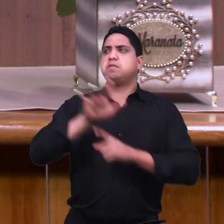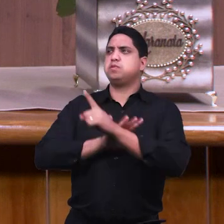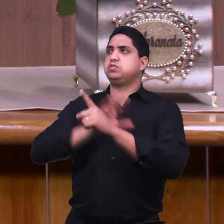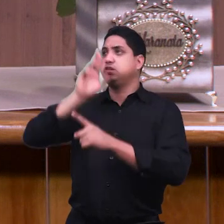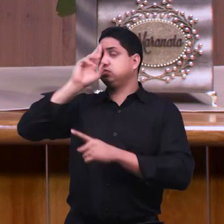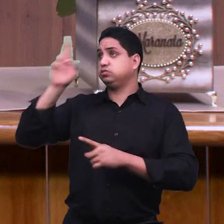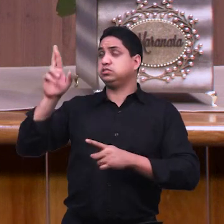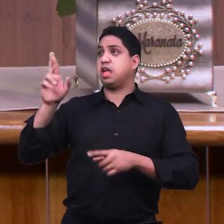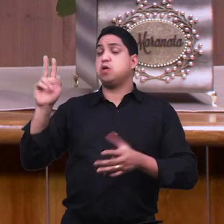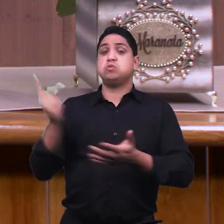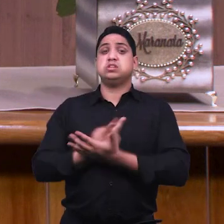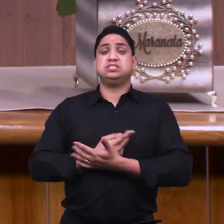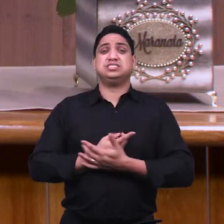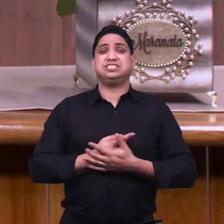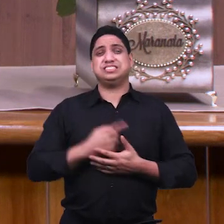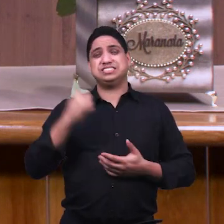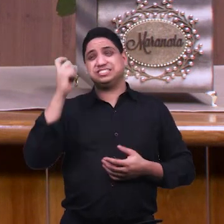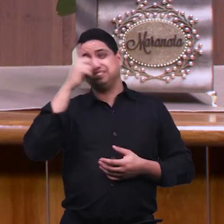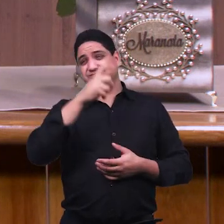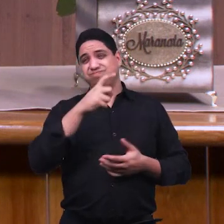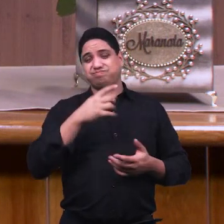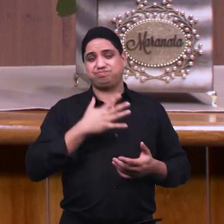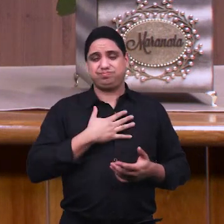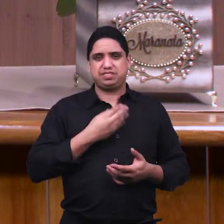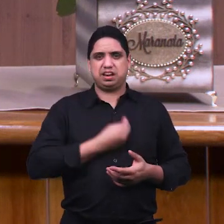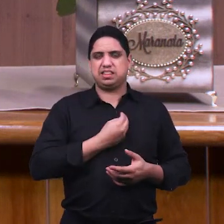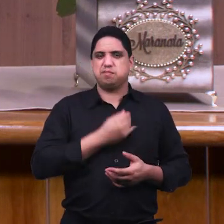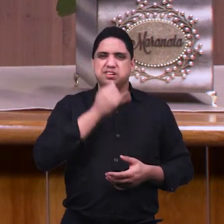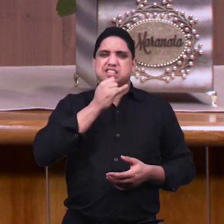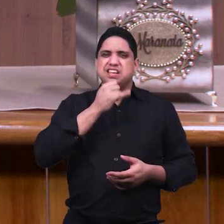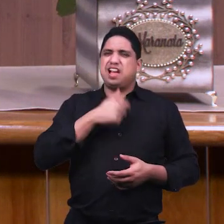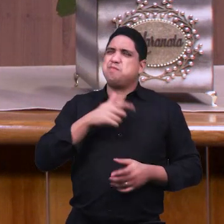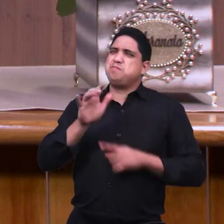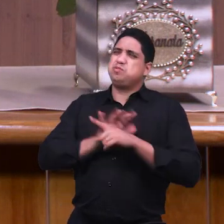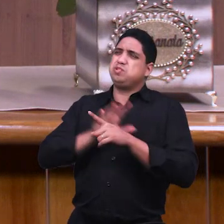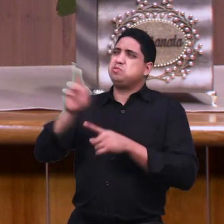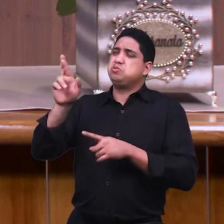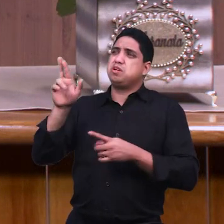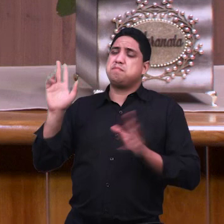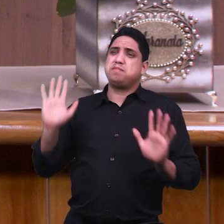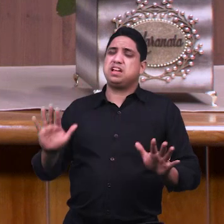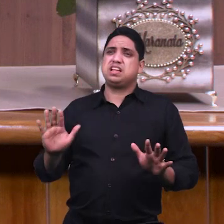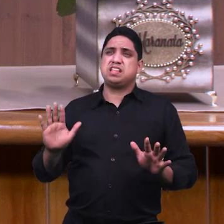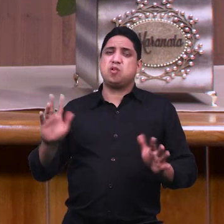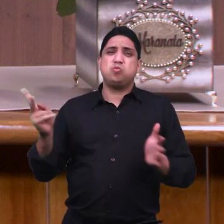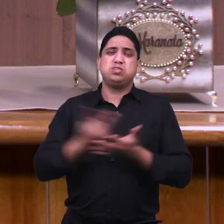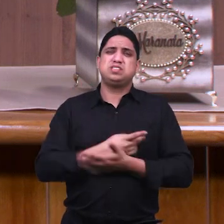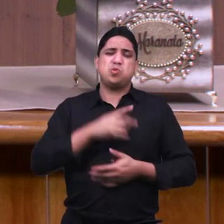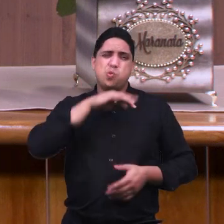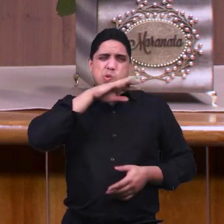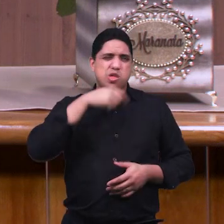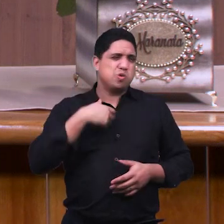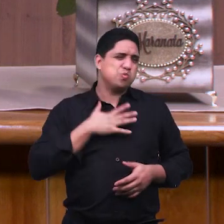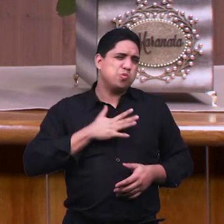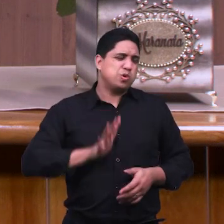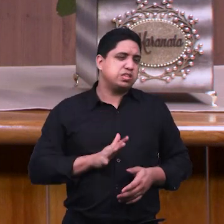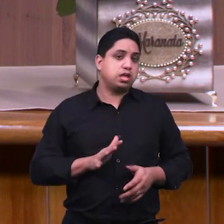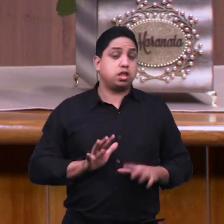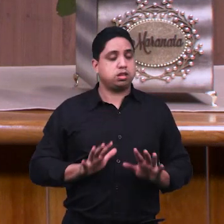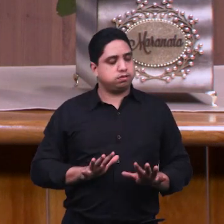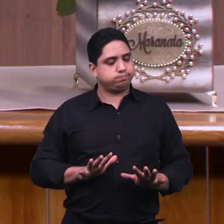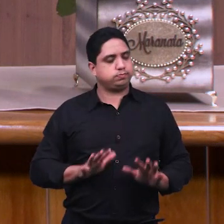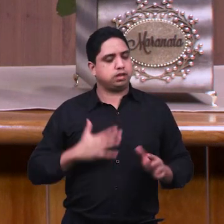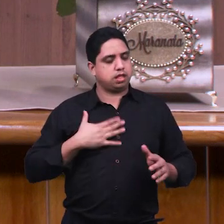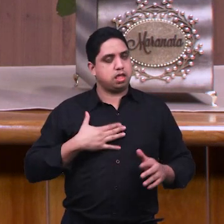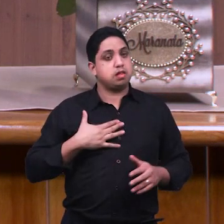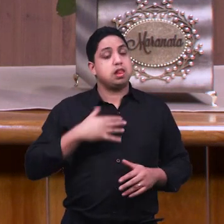acontecer um fato difícil na sua vida. Eu consultei o Senhor, mas a coisa não deu igualzinho como eu queria. Imagina só, nós sempre lembramos de Paulo